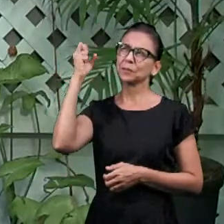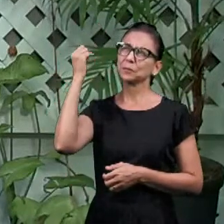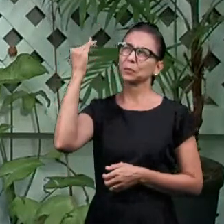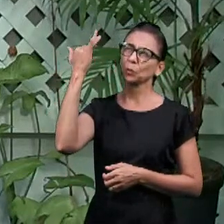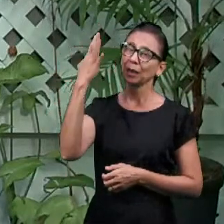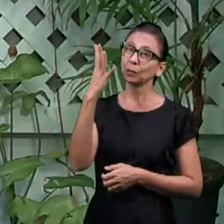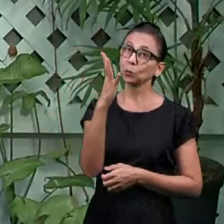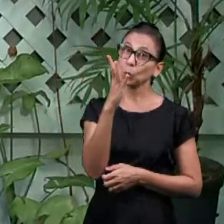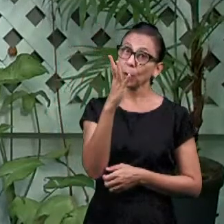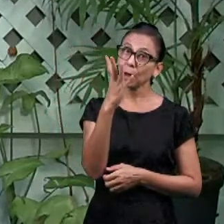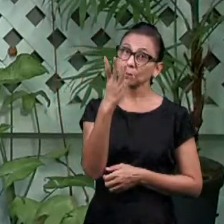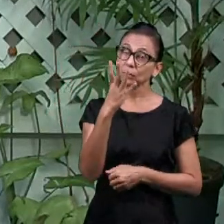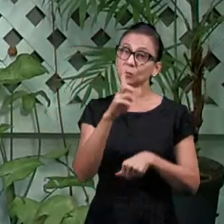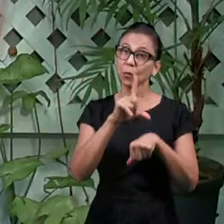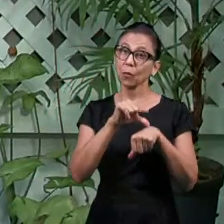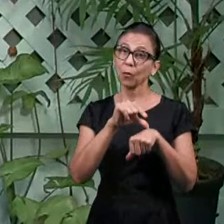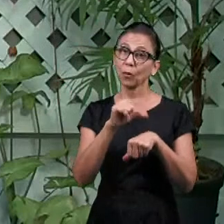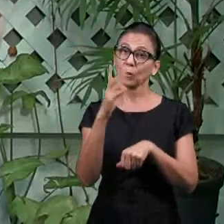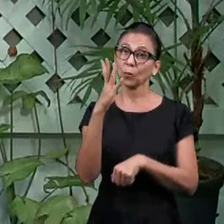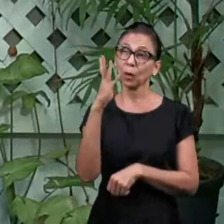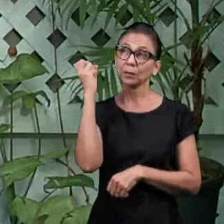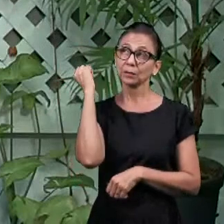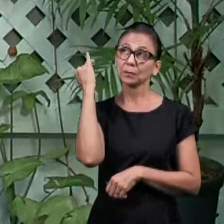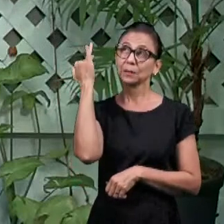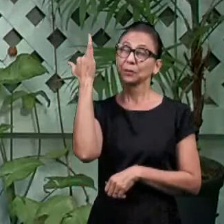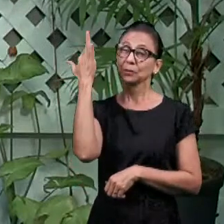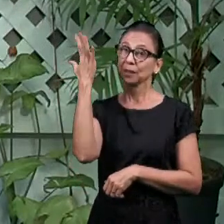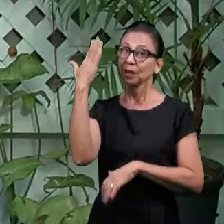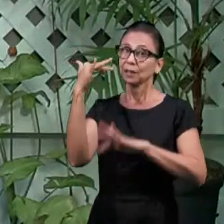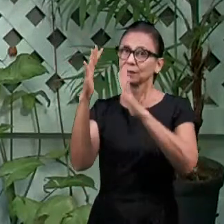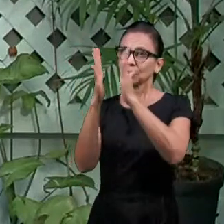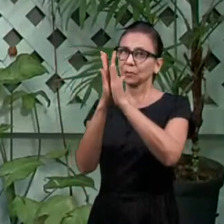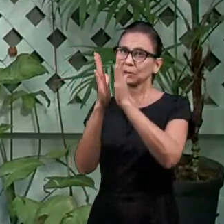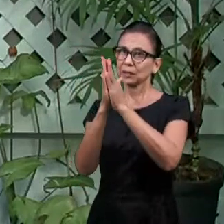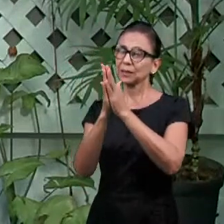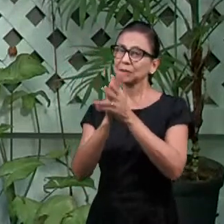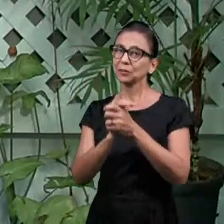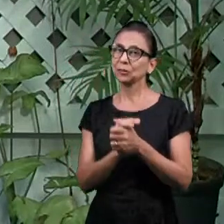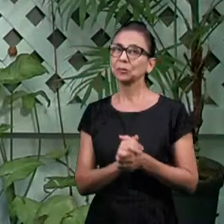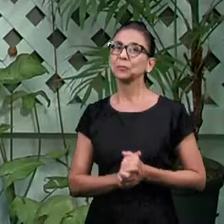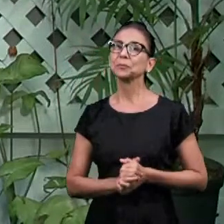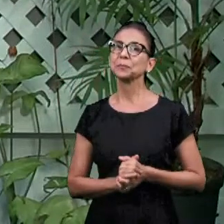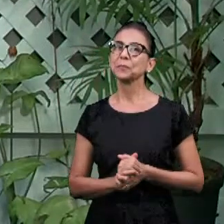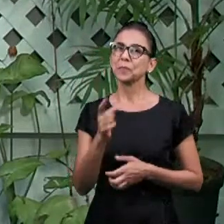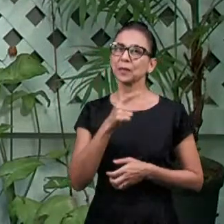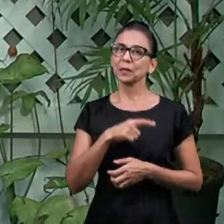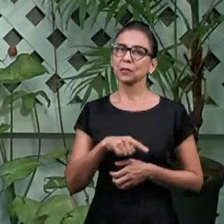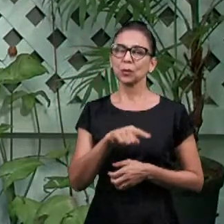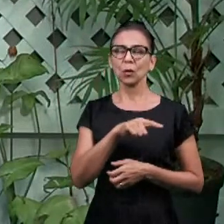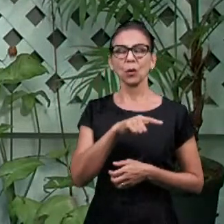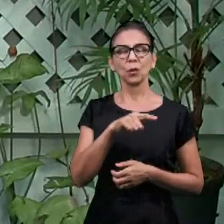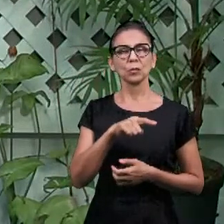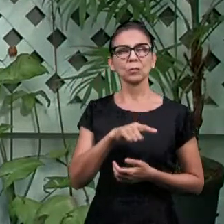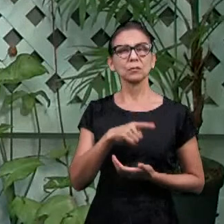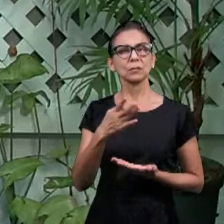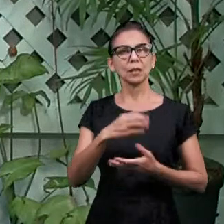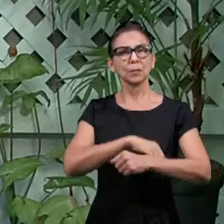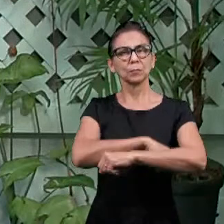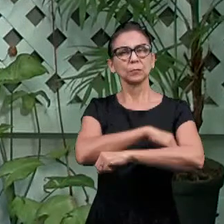horas da manhã, dos locais que nos dirigíamos todas as manhãs,